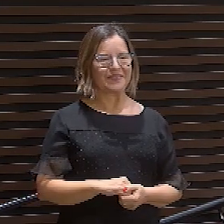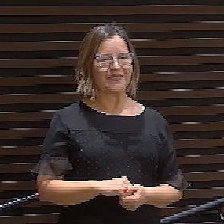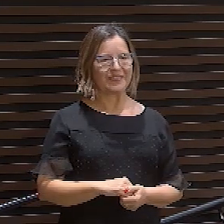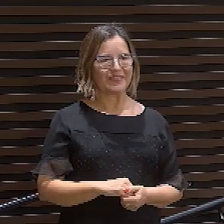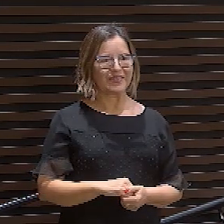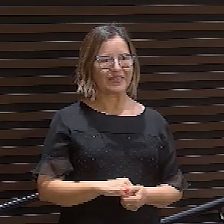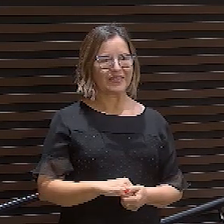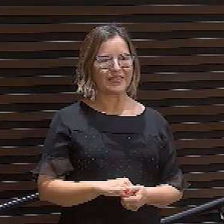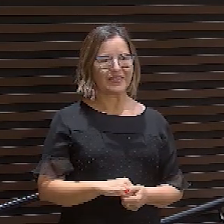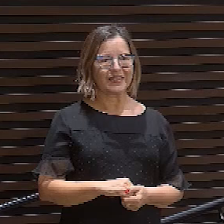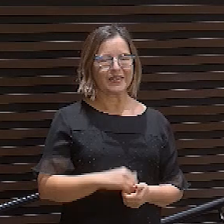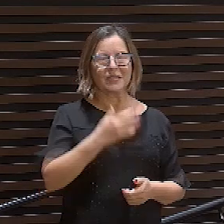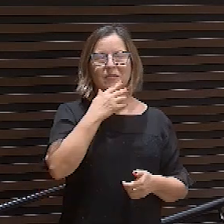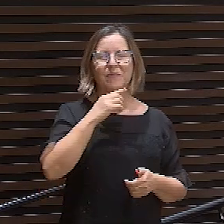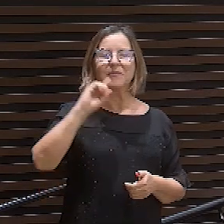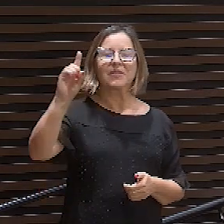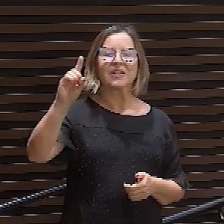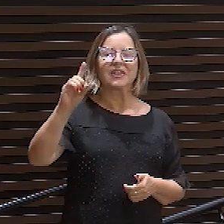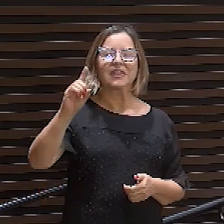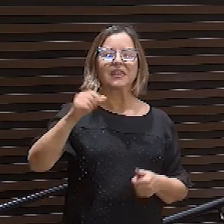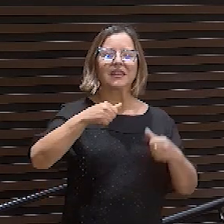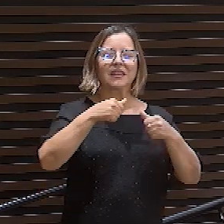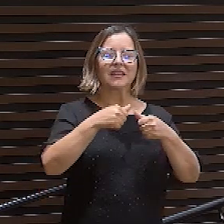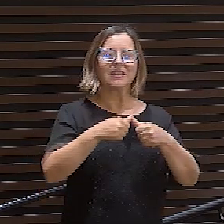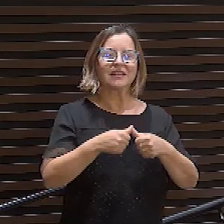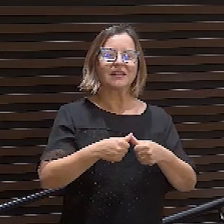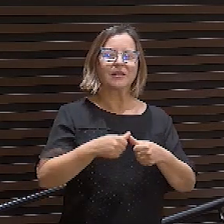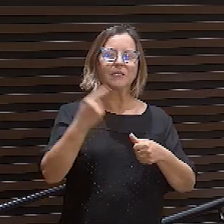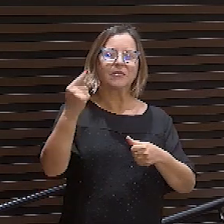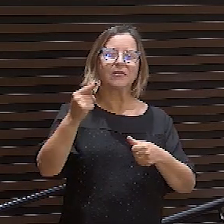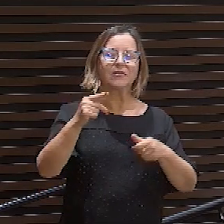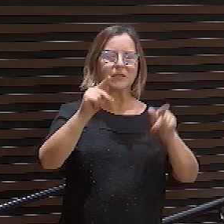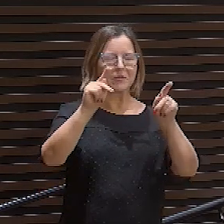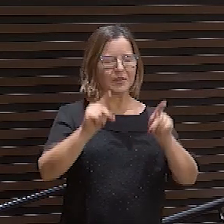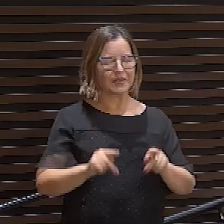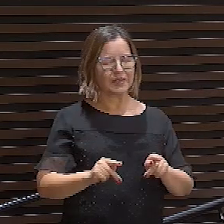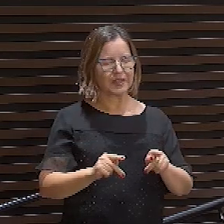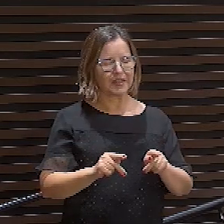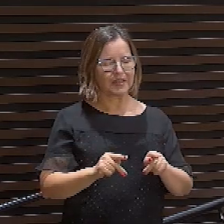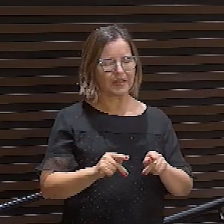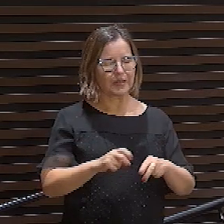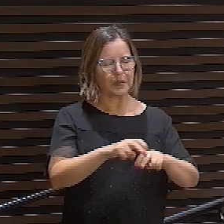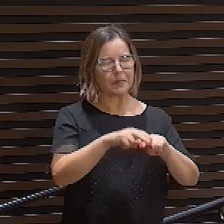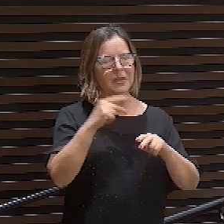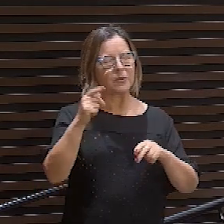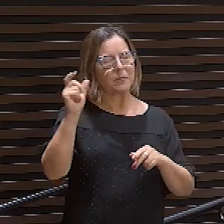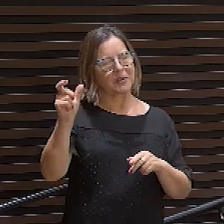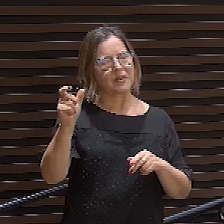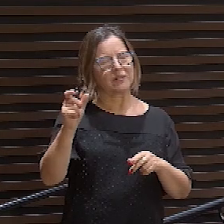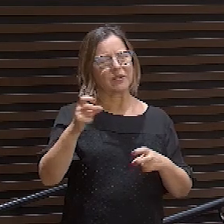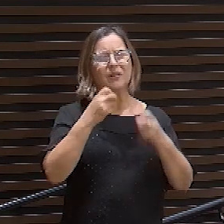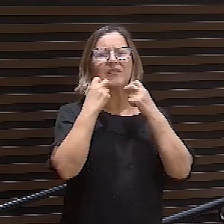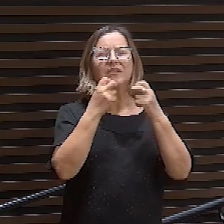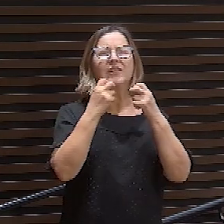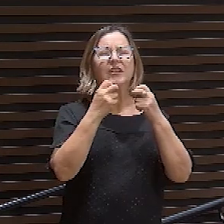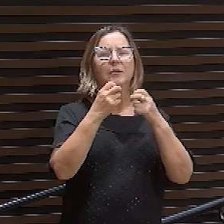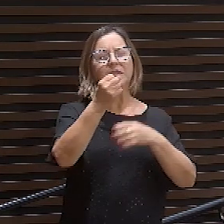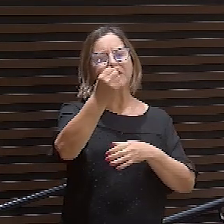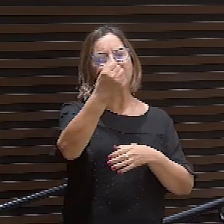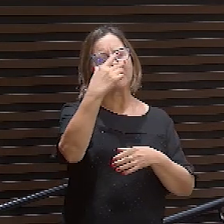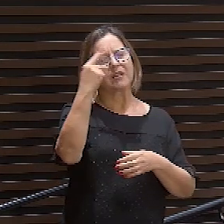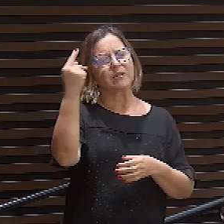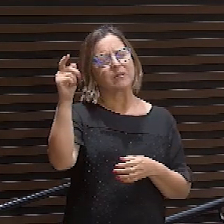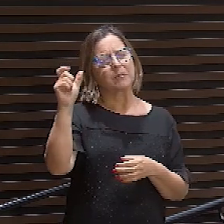Nós estamos diante da Tua presença, Pai, pela Tua palavra, e rogamos que fales conosco essa